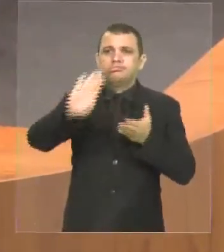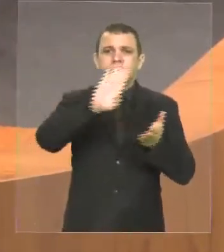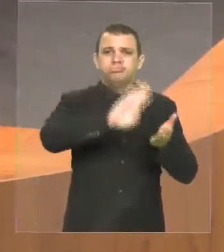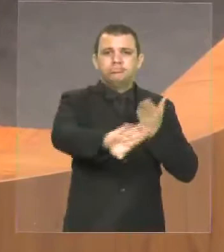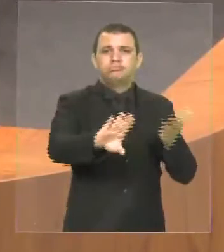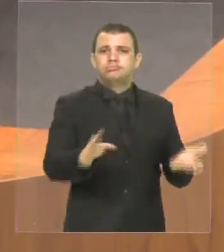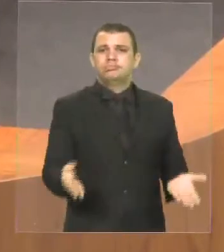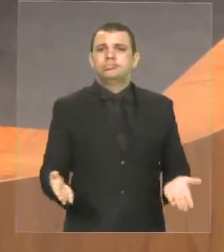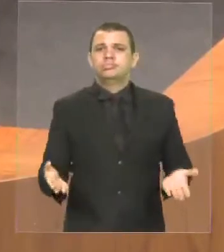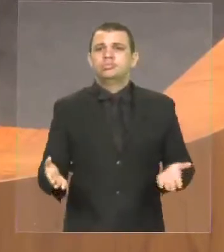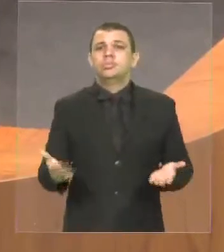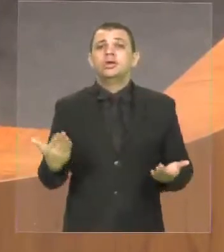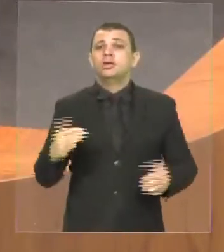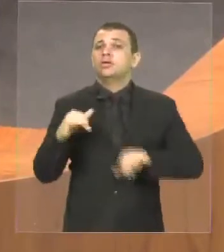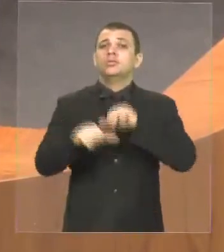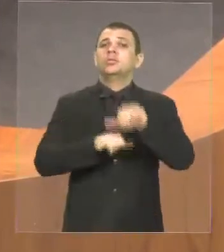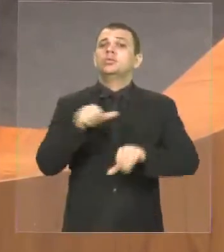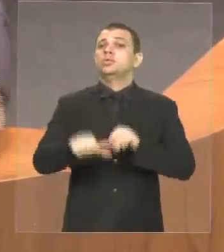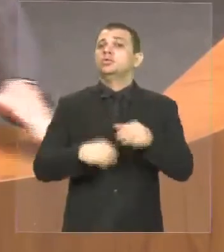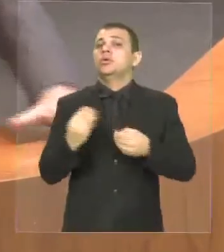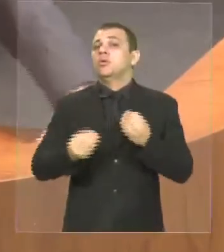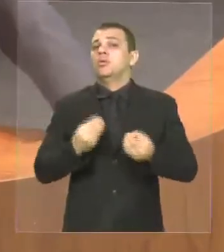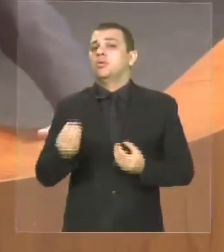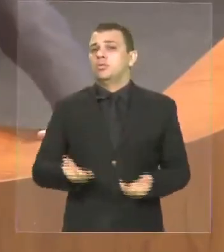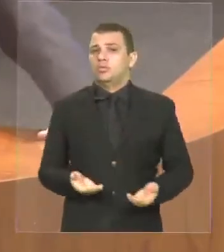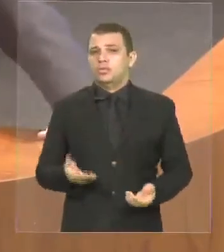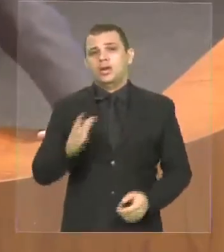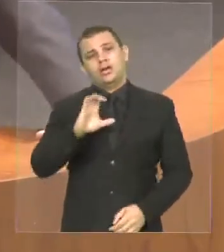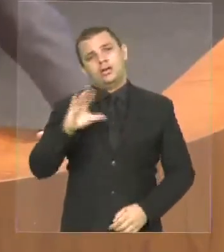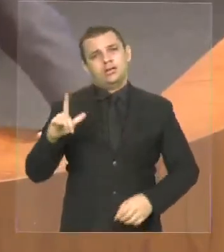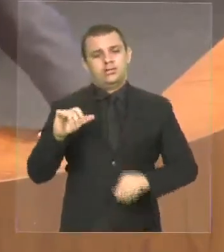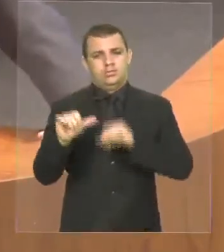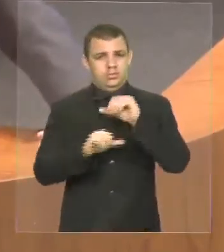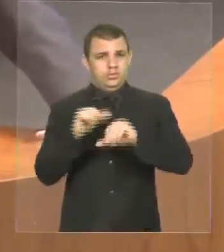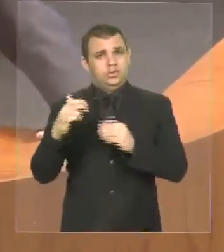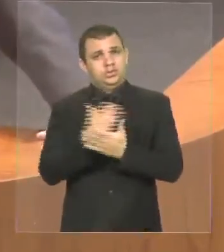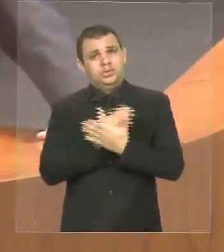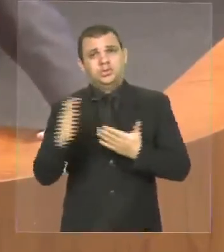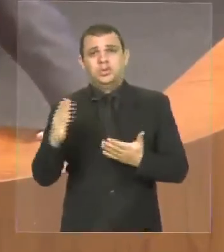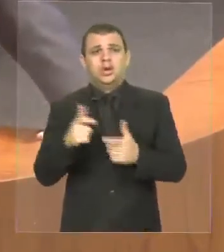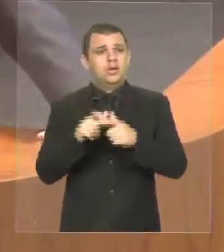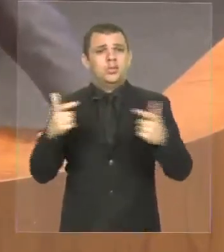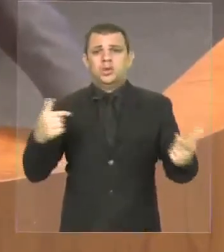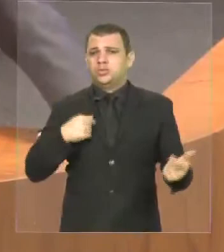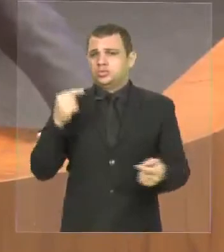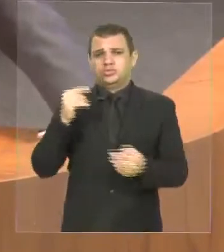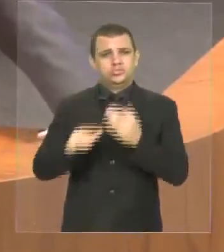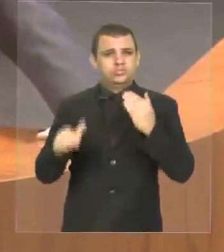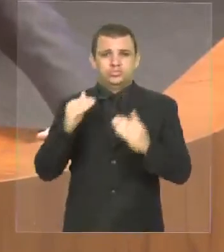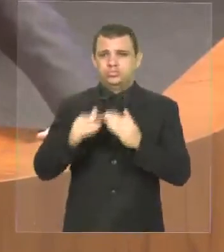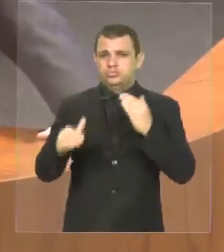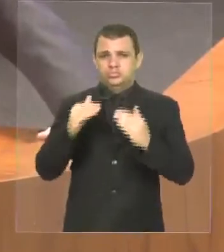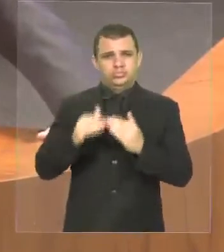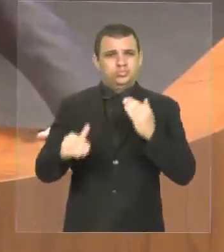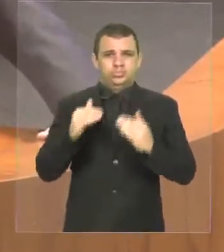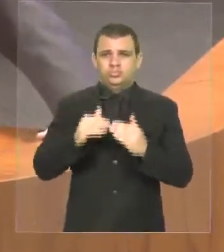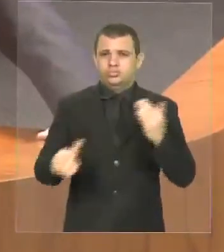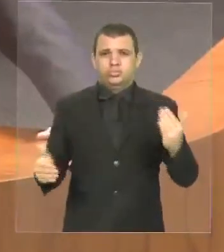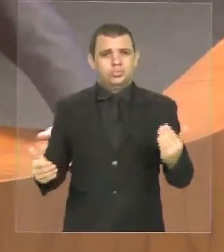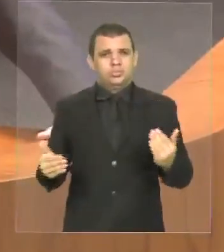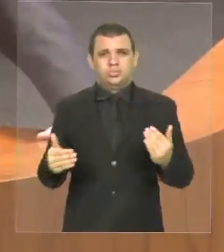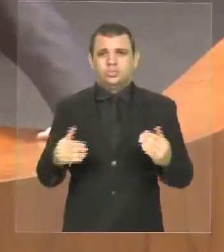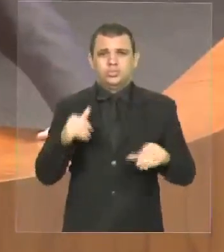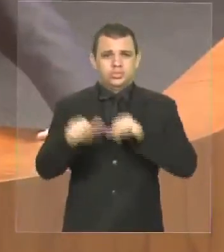as reformas? Que, evidentemente, na Casa de Reforma, eu não concordo com a maioria delas, aí, da Presidenta da República, eu não concordo